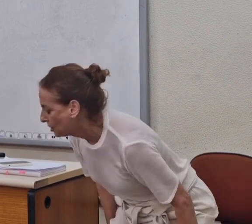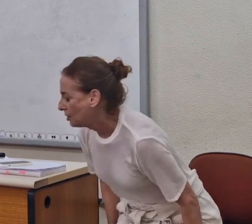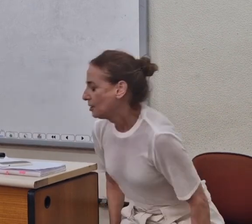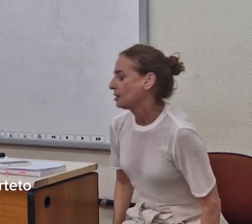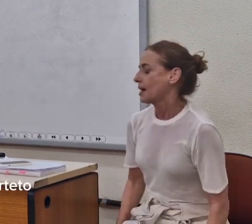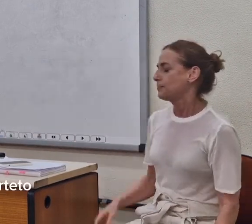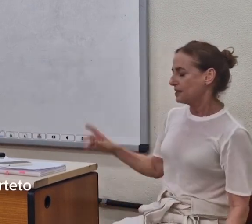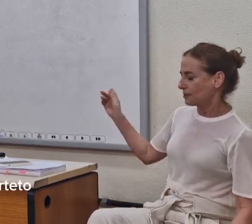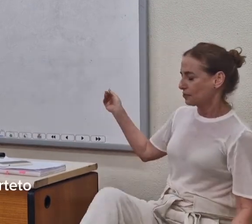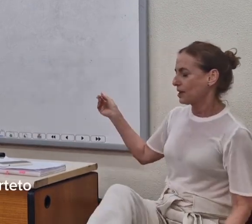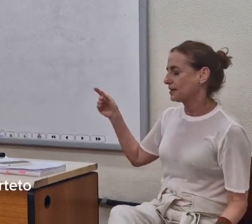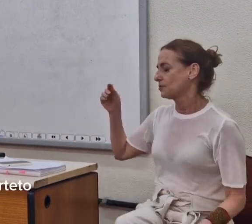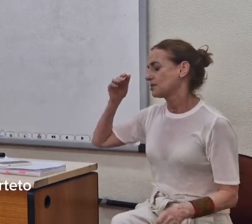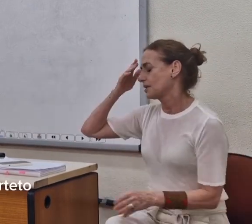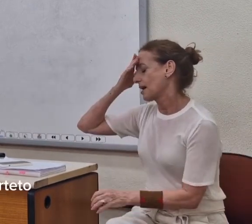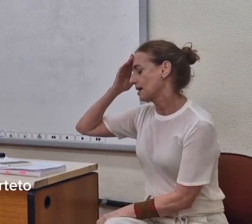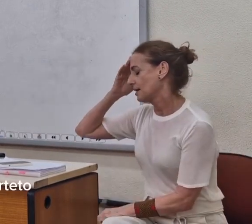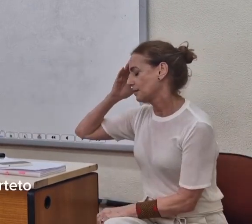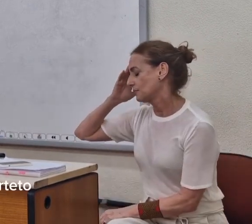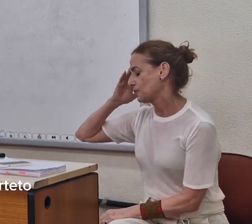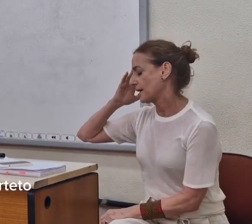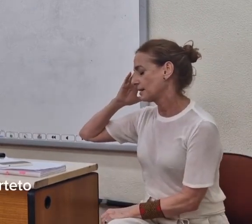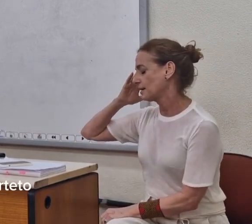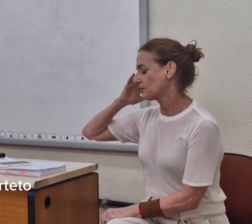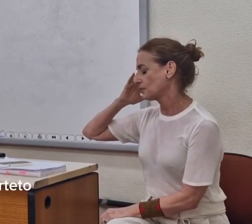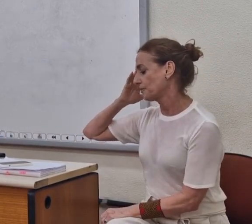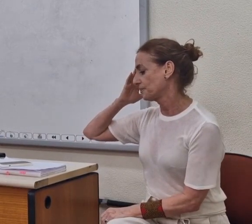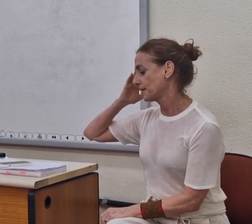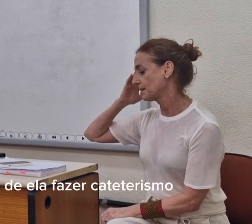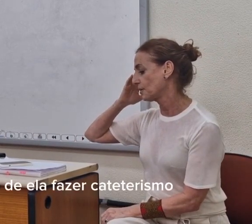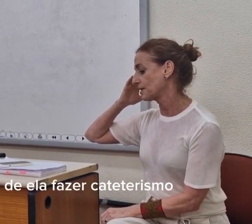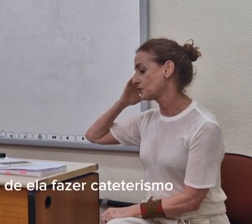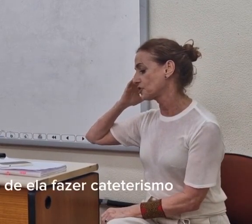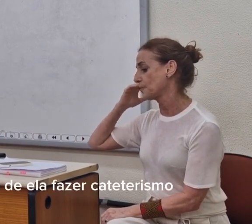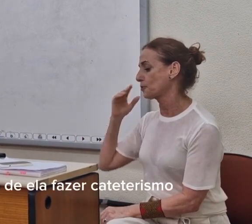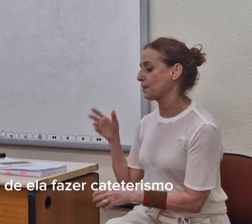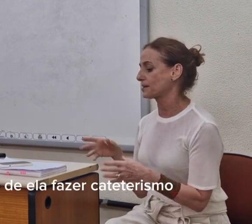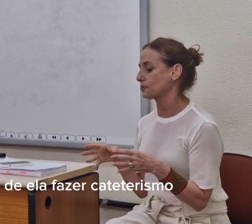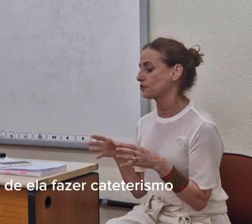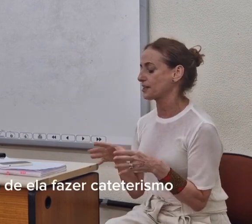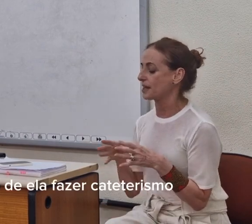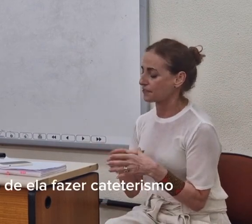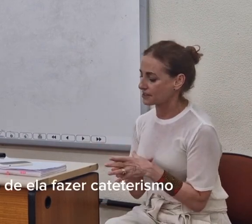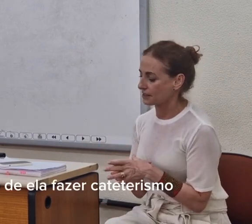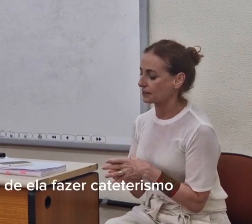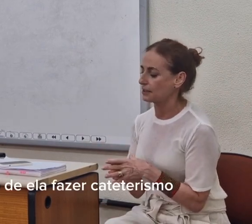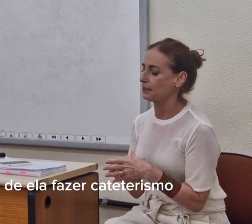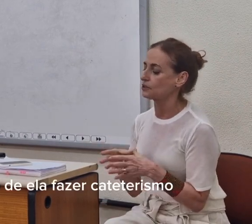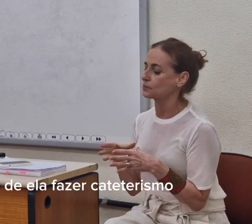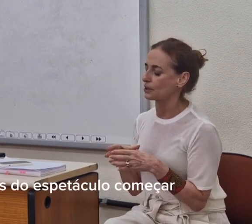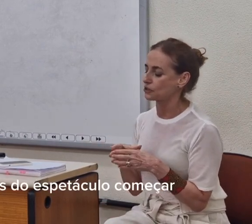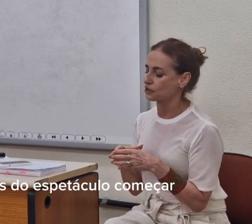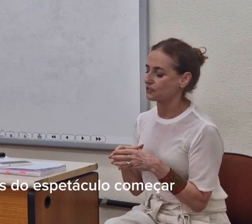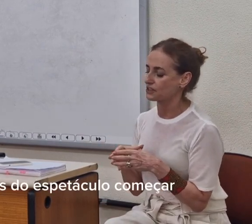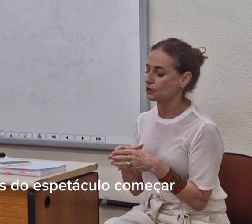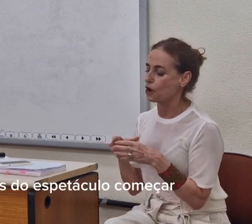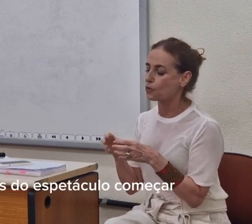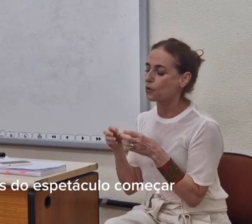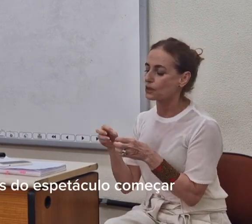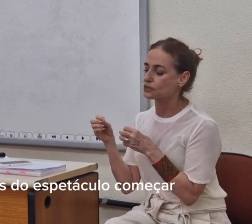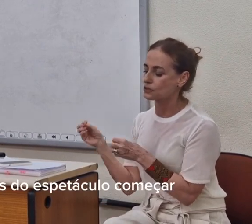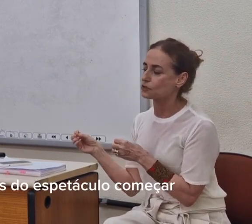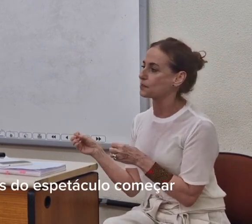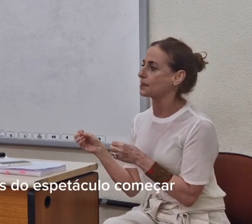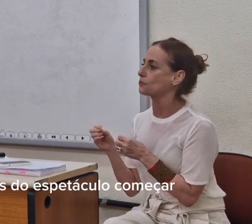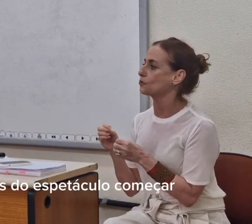para... A Bia da quarteto, então a gente tinha a preocupação de ela fazer a cateterismo. Então ela tinha que ser